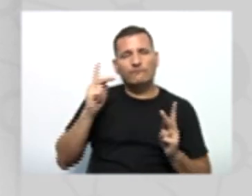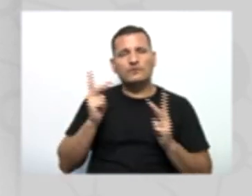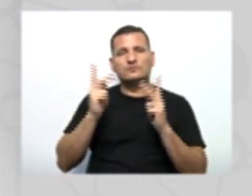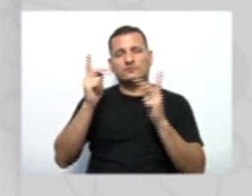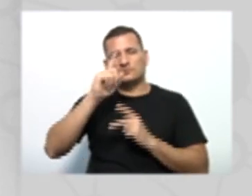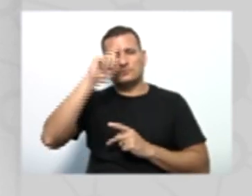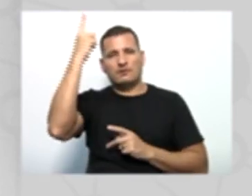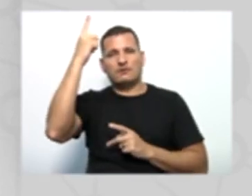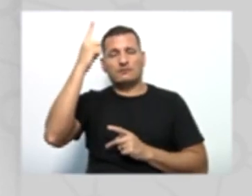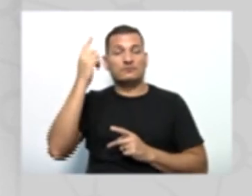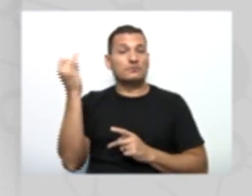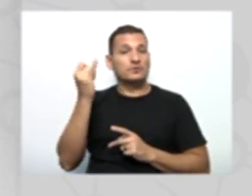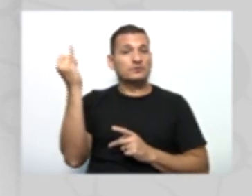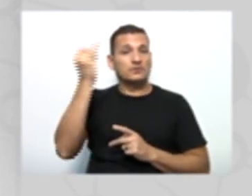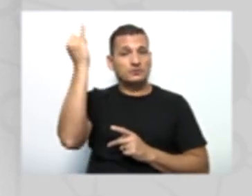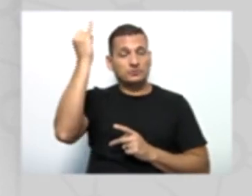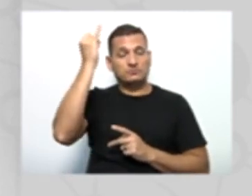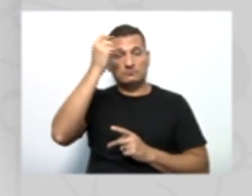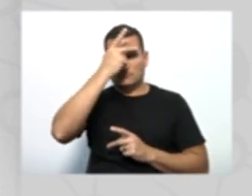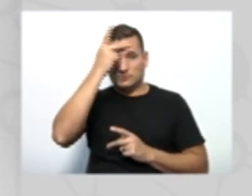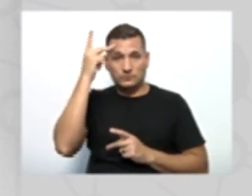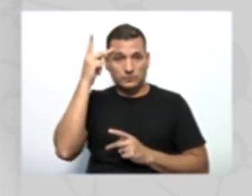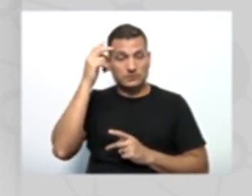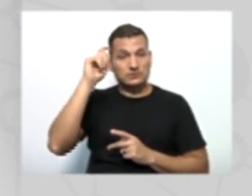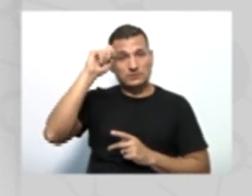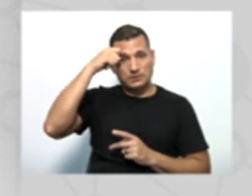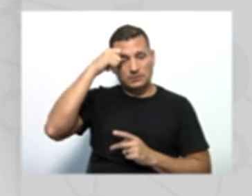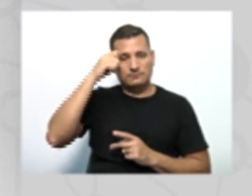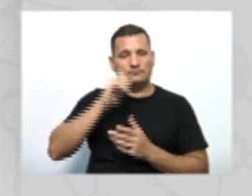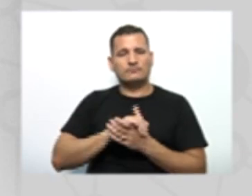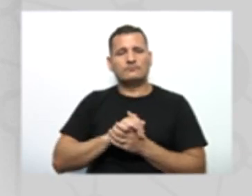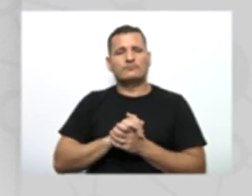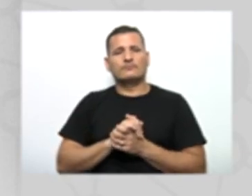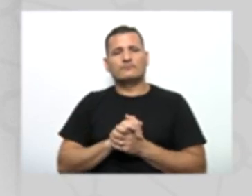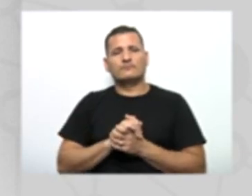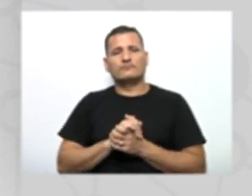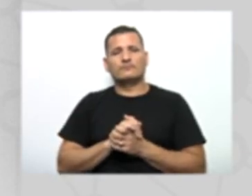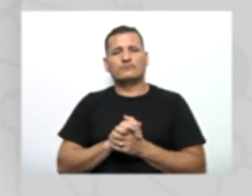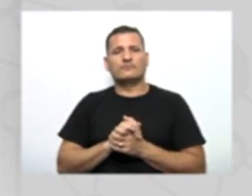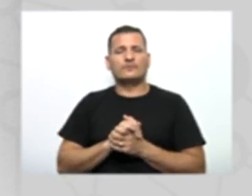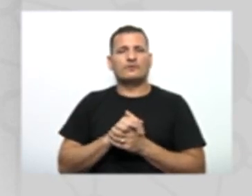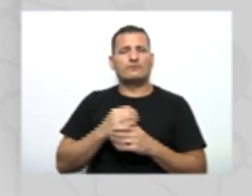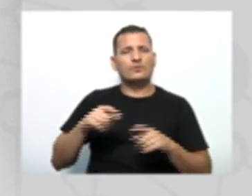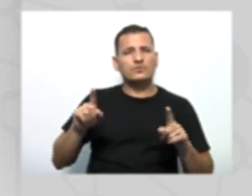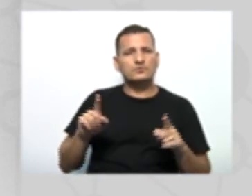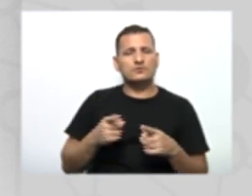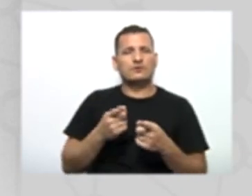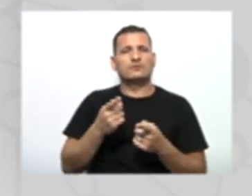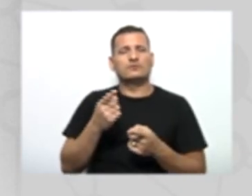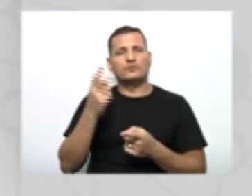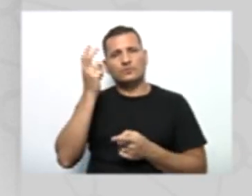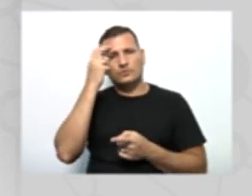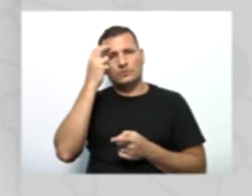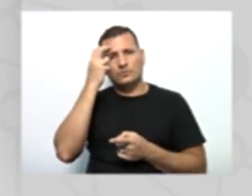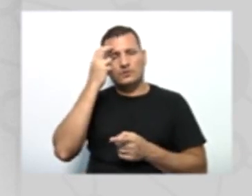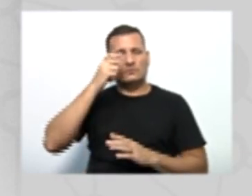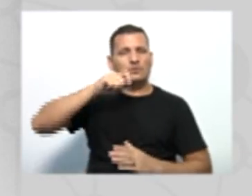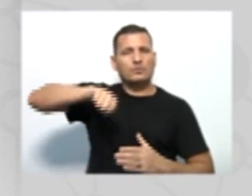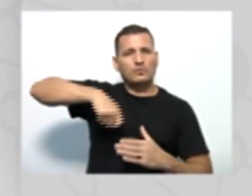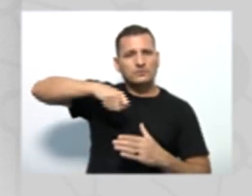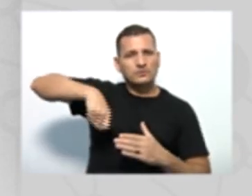Se vocês não enviar, não tem como a gente dialogar, debater com vocês com base naquilo que vocês escreveram.